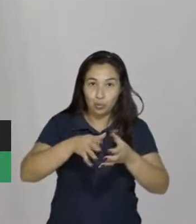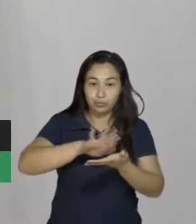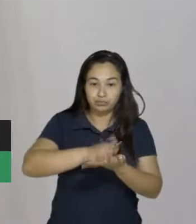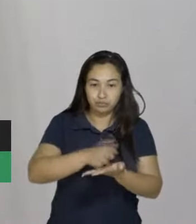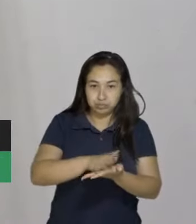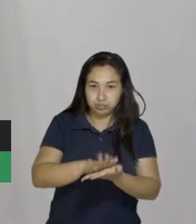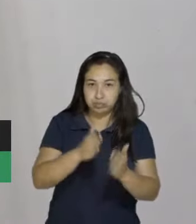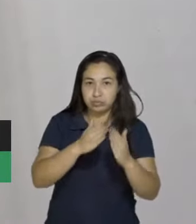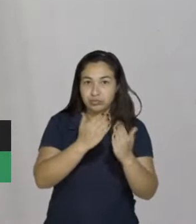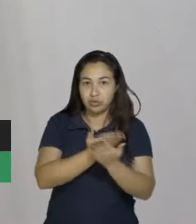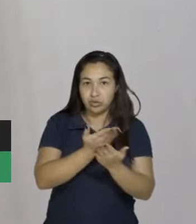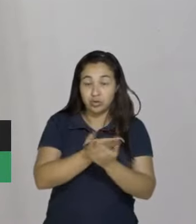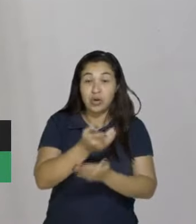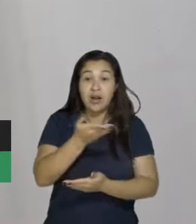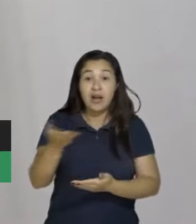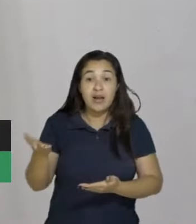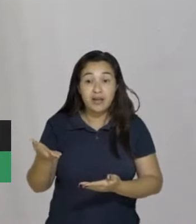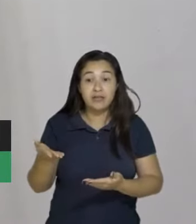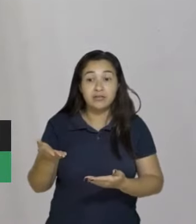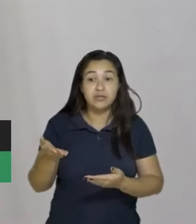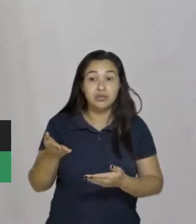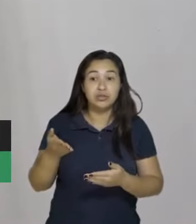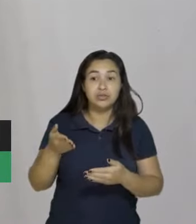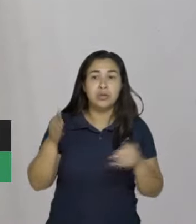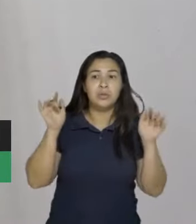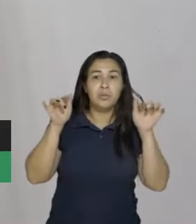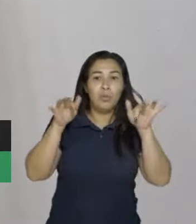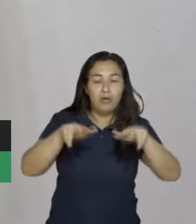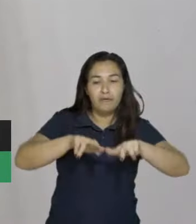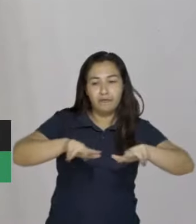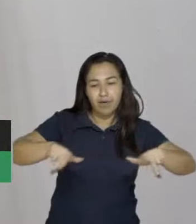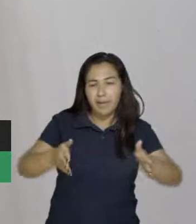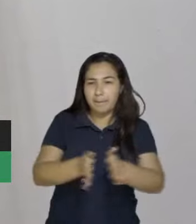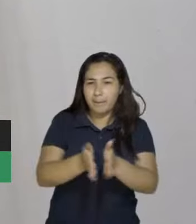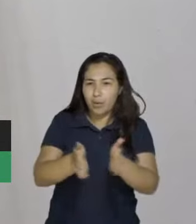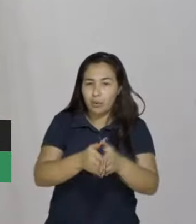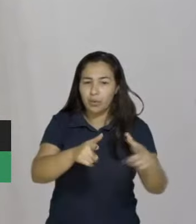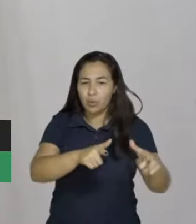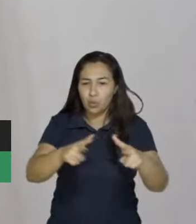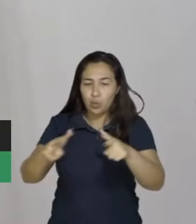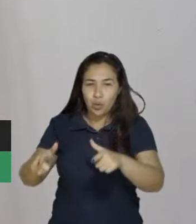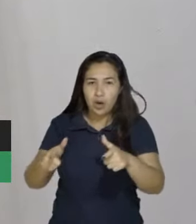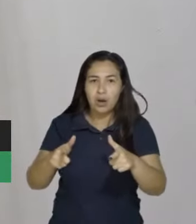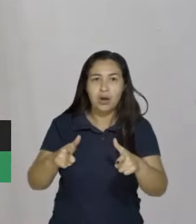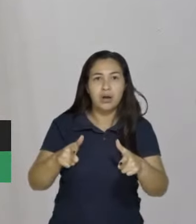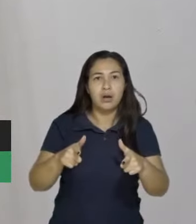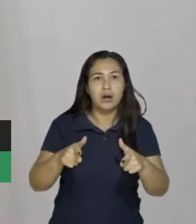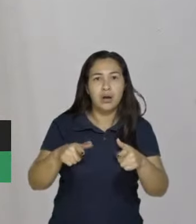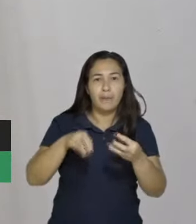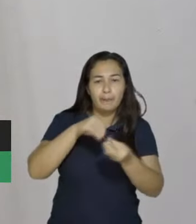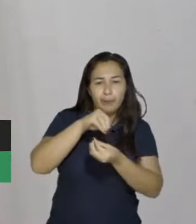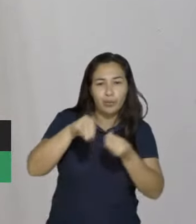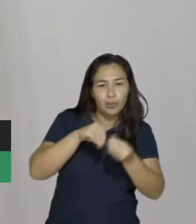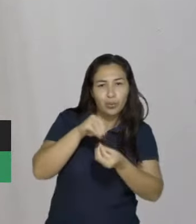elas envolvem diversas comunidades para todo o processo artístico, de produção